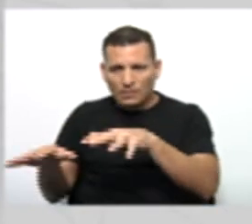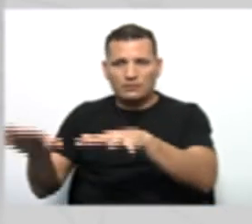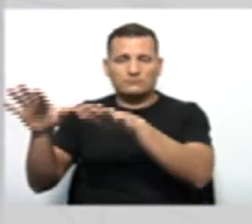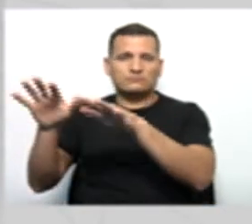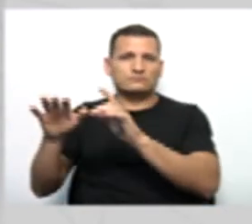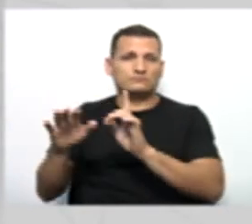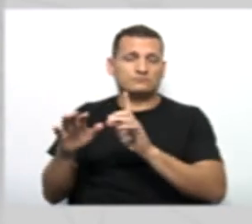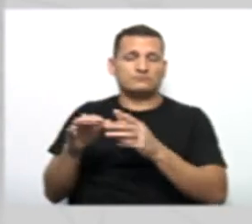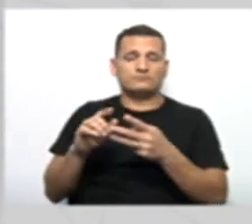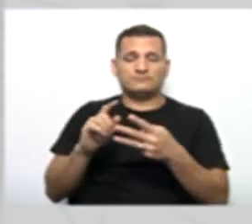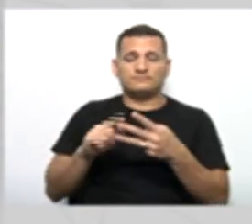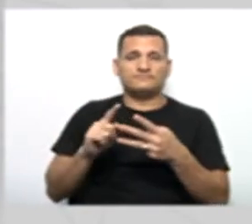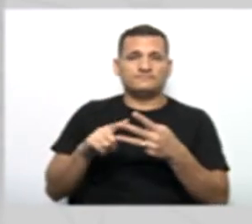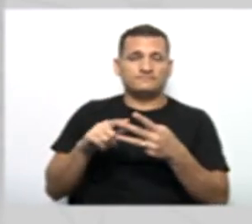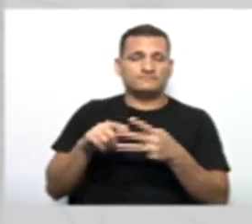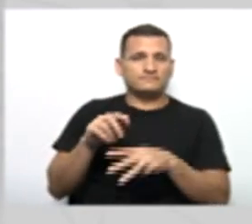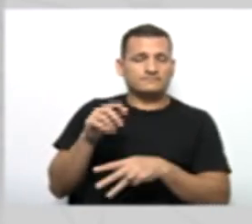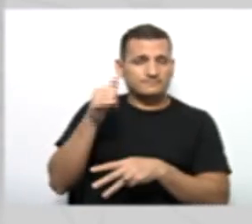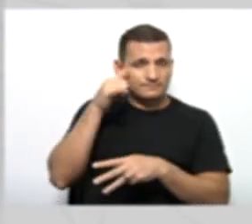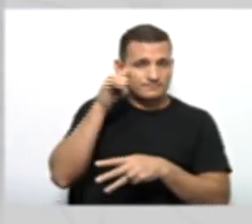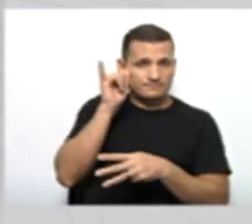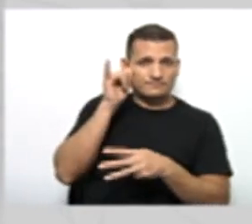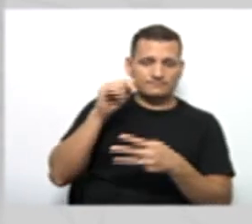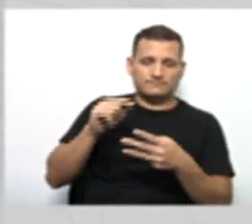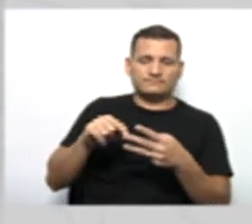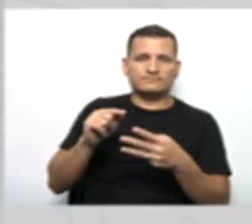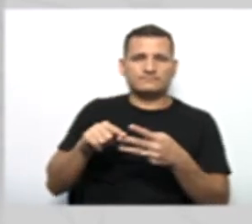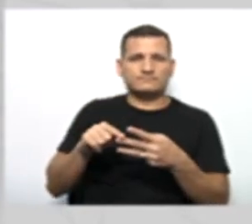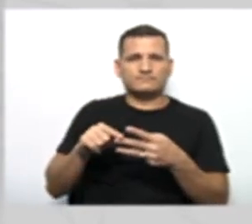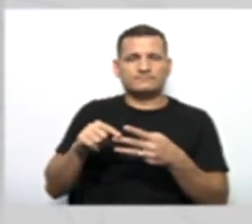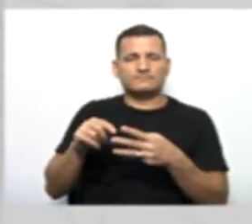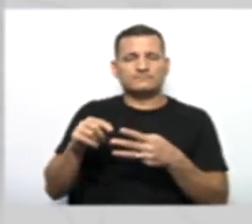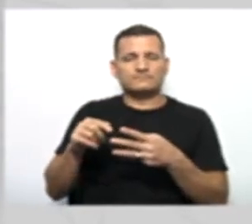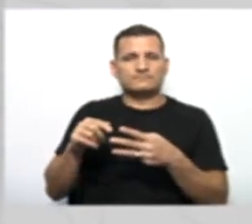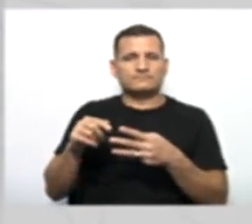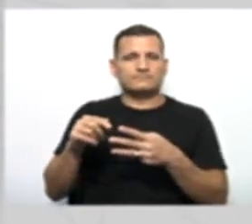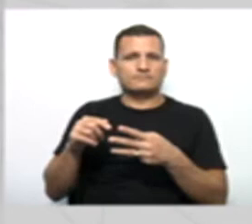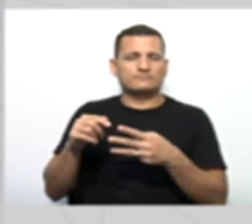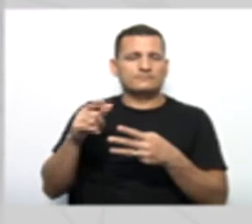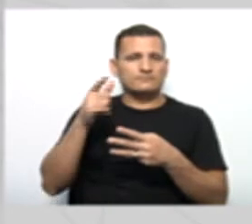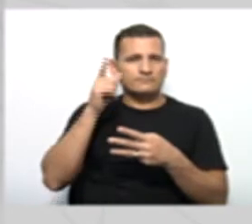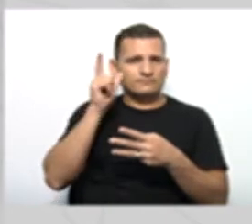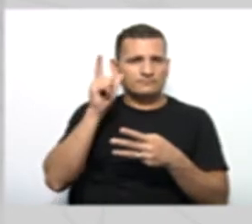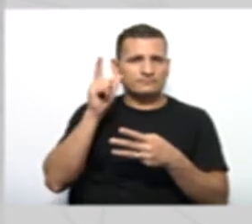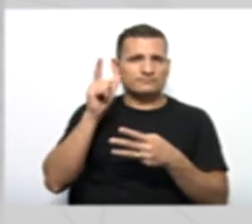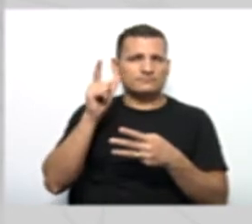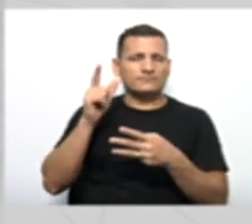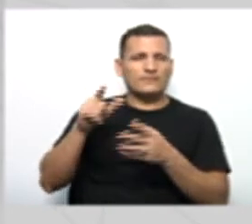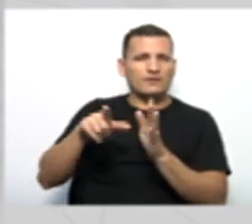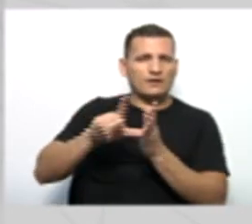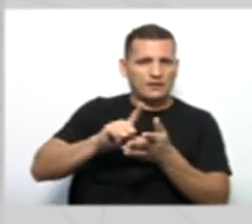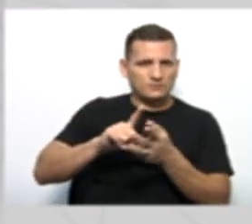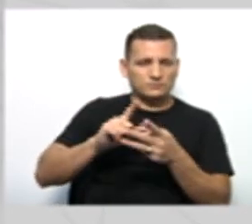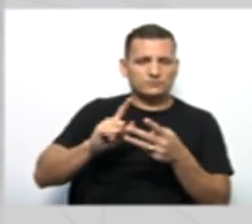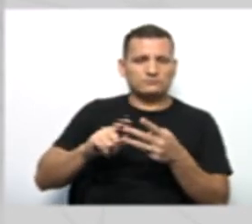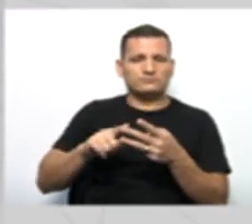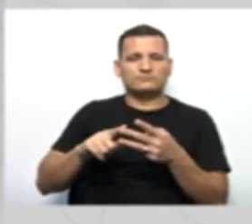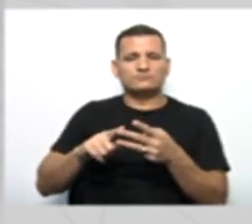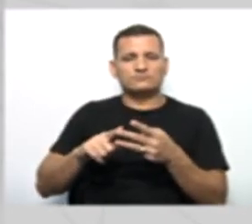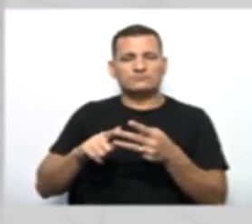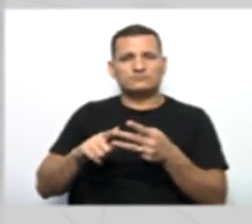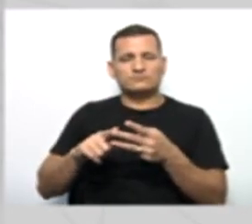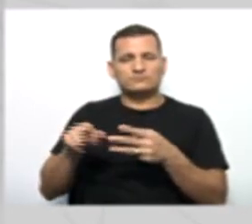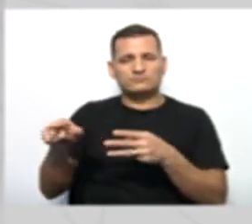prevenção da poluição, ela busca evitar que os poluentes sejam produzidos, e ela vê a gestão ambiental como